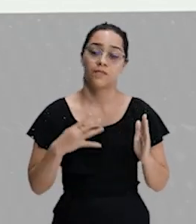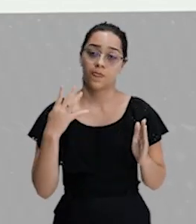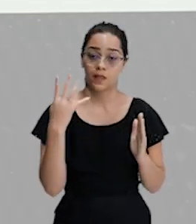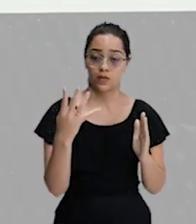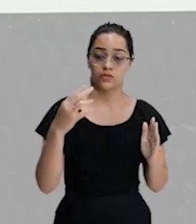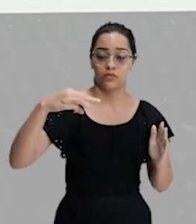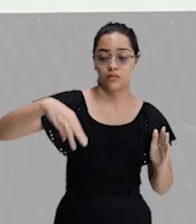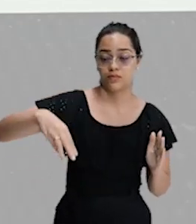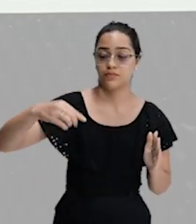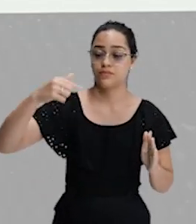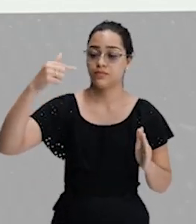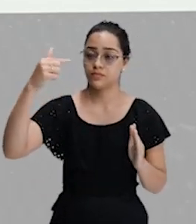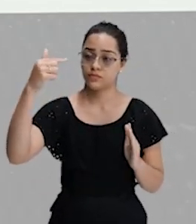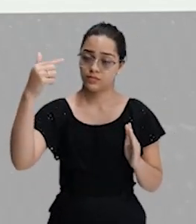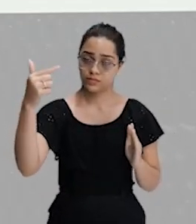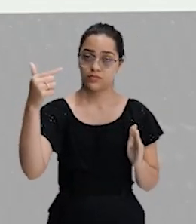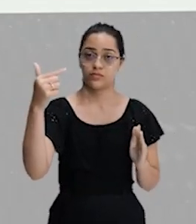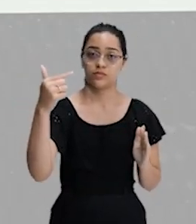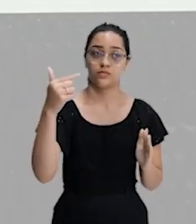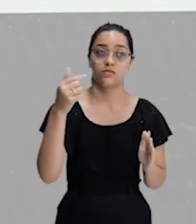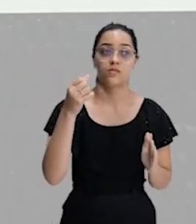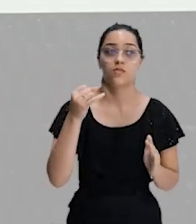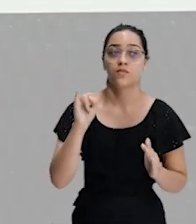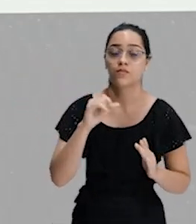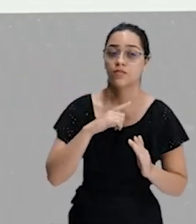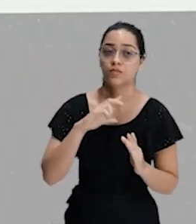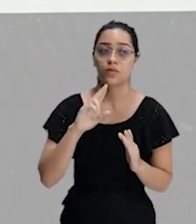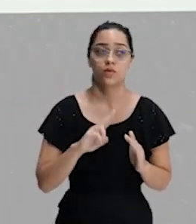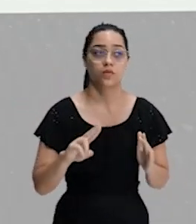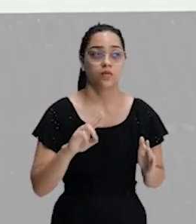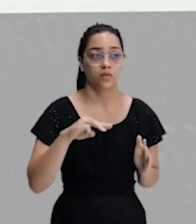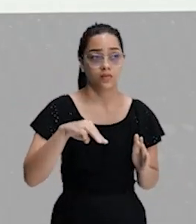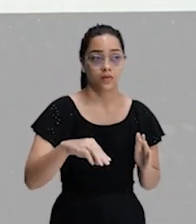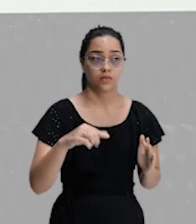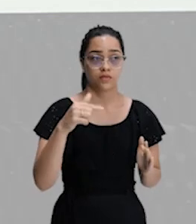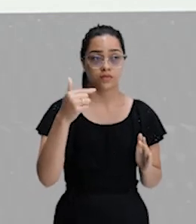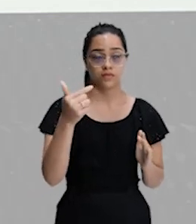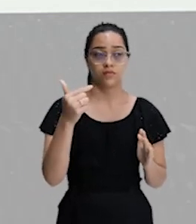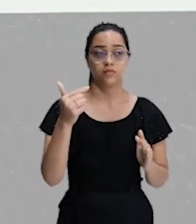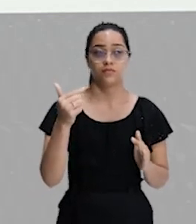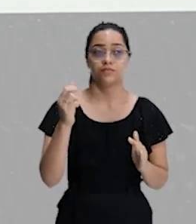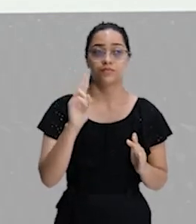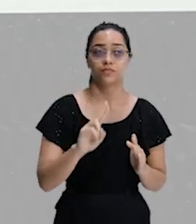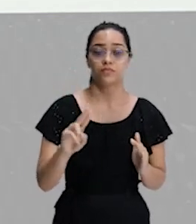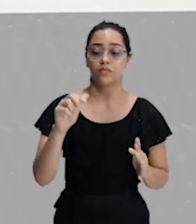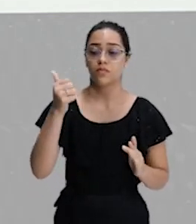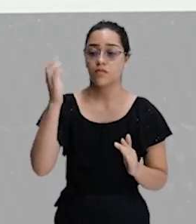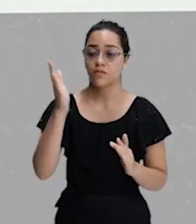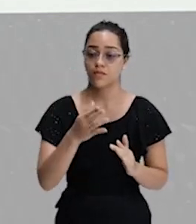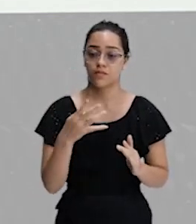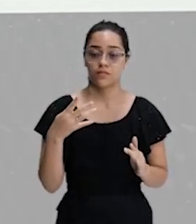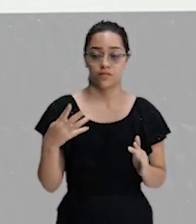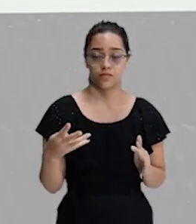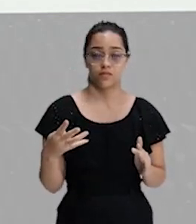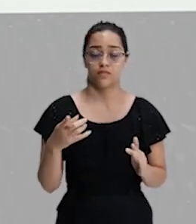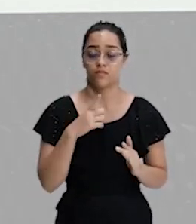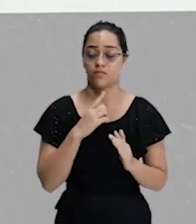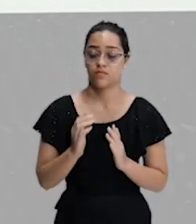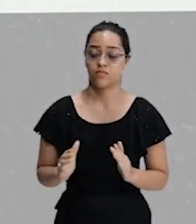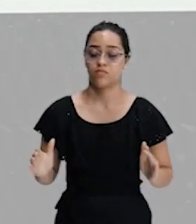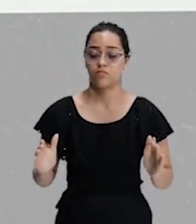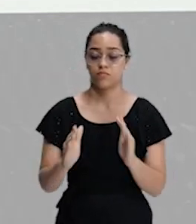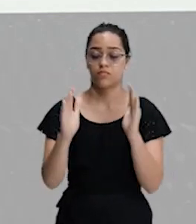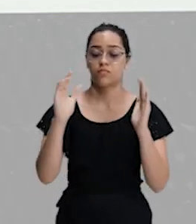4 metros quadrados. Não é verdade? Se ele usa para cada metro quadrado, ele usa apenas a 1/4 parte do